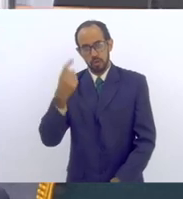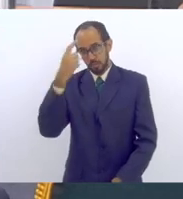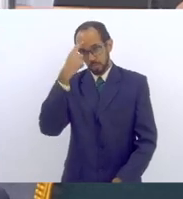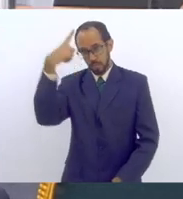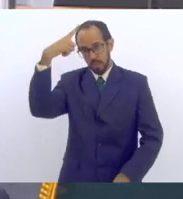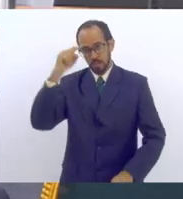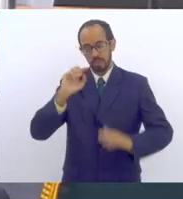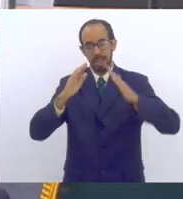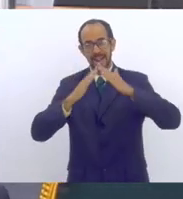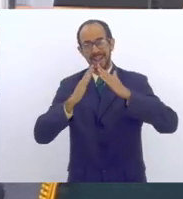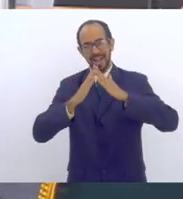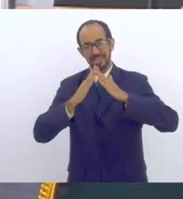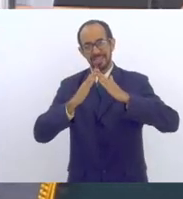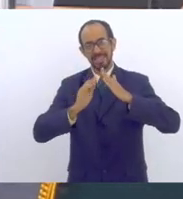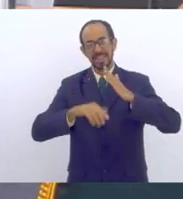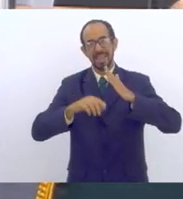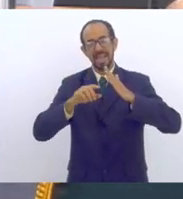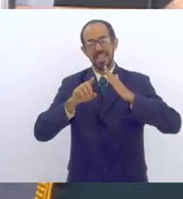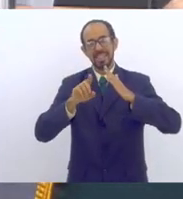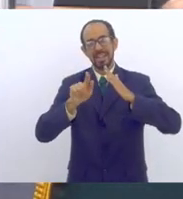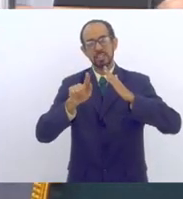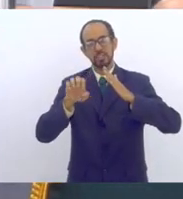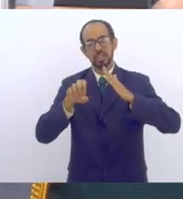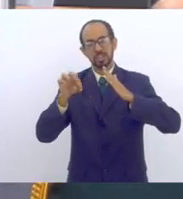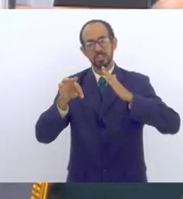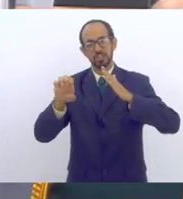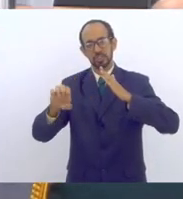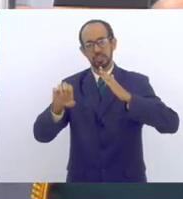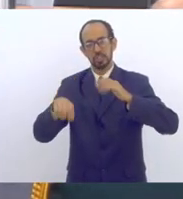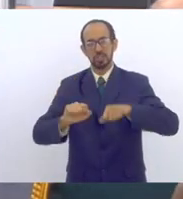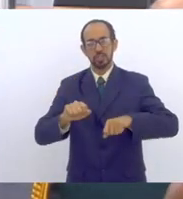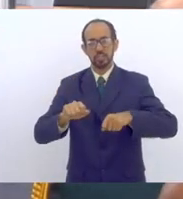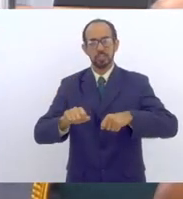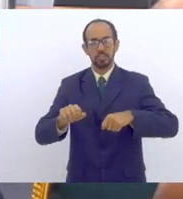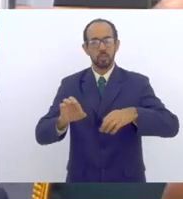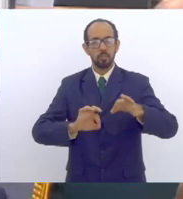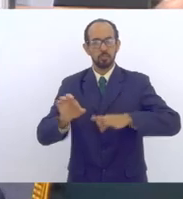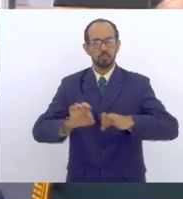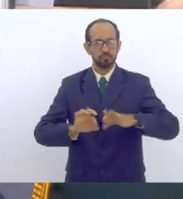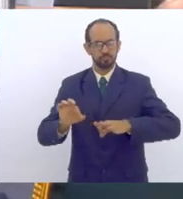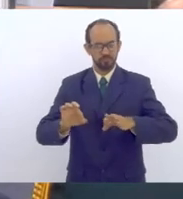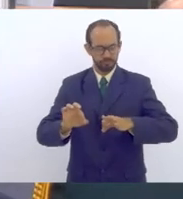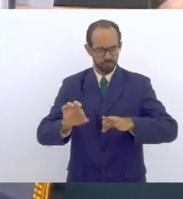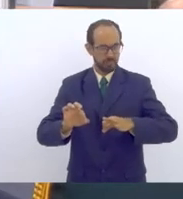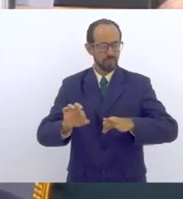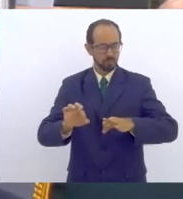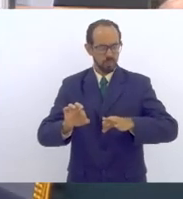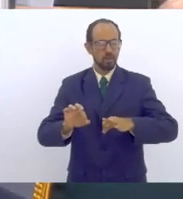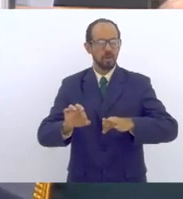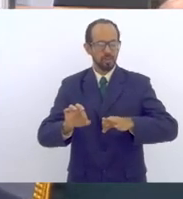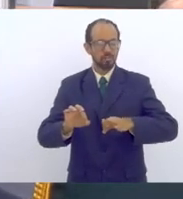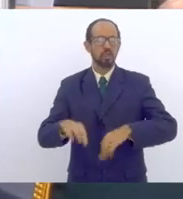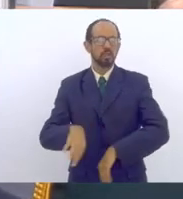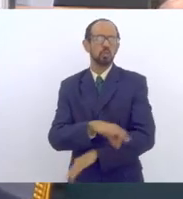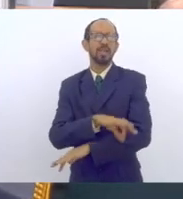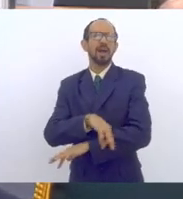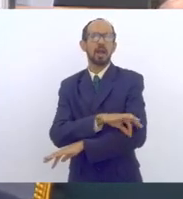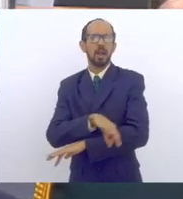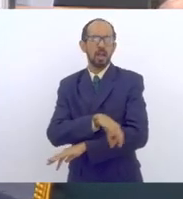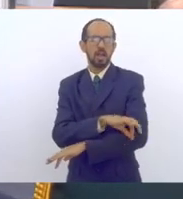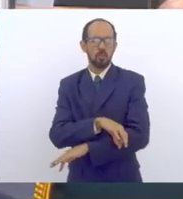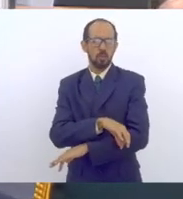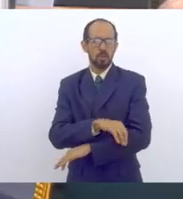da gente e do projeto na régua arquitetura acessível moradia digna coordenou o primeiro